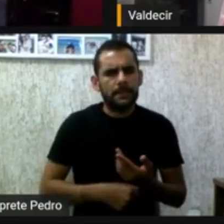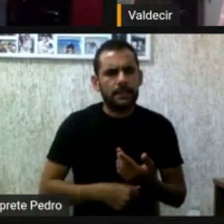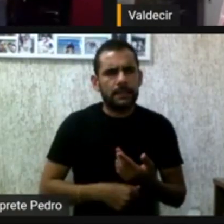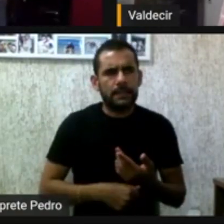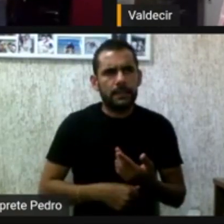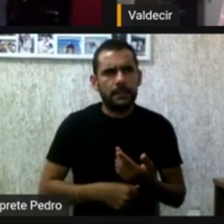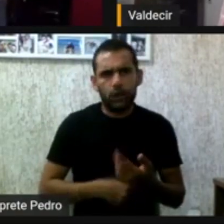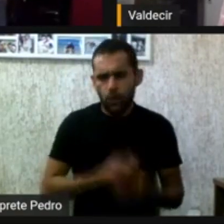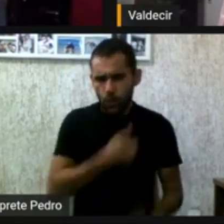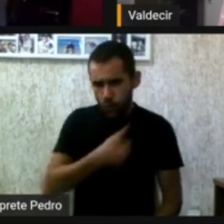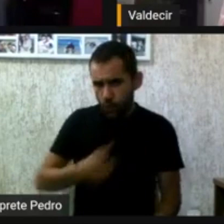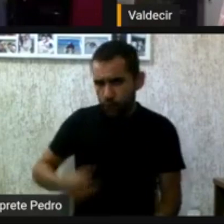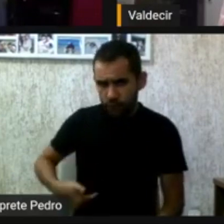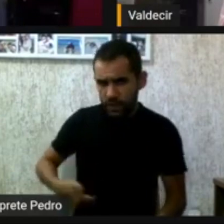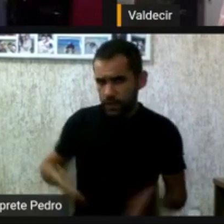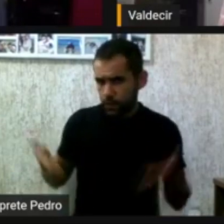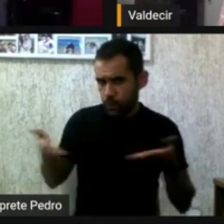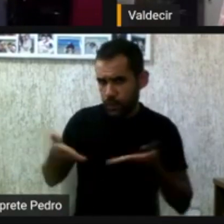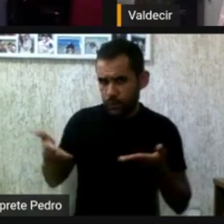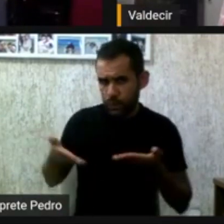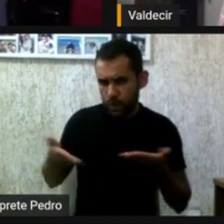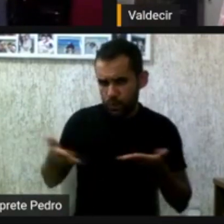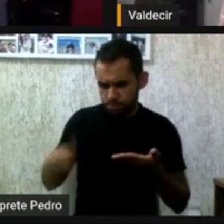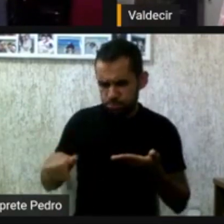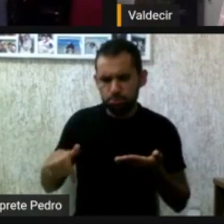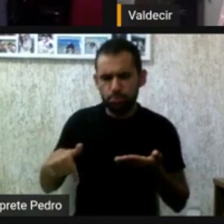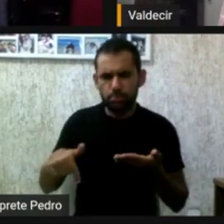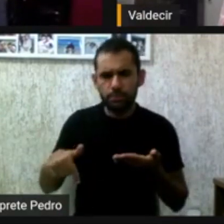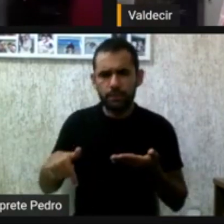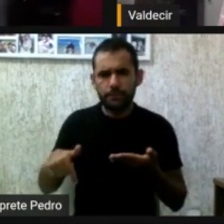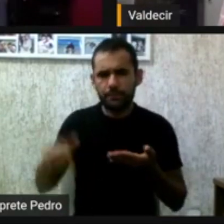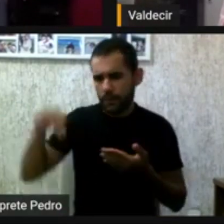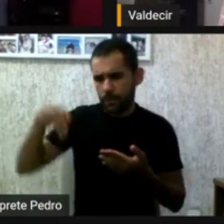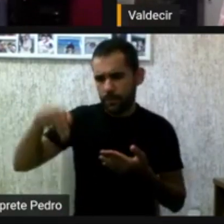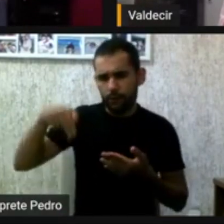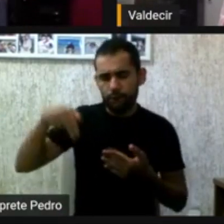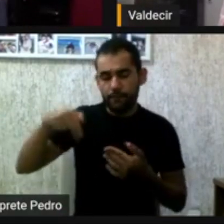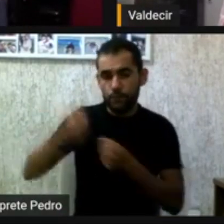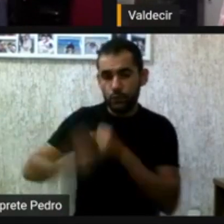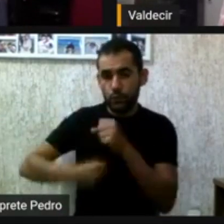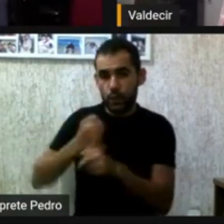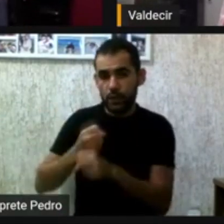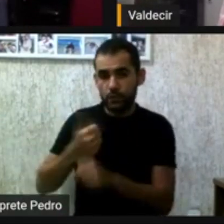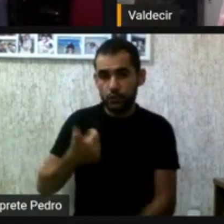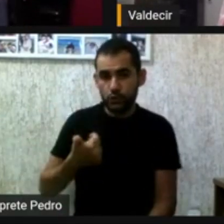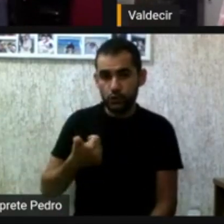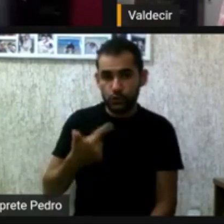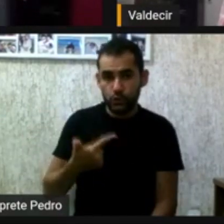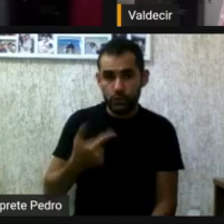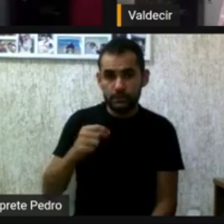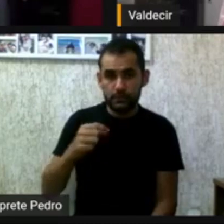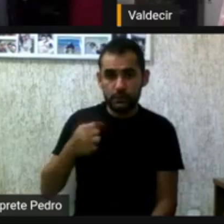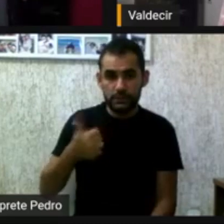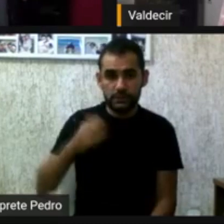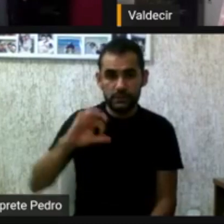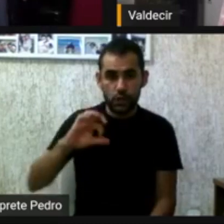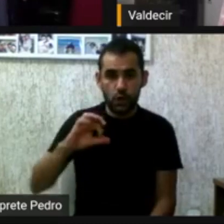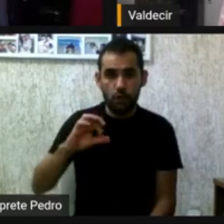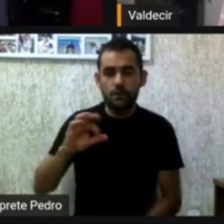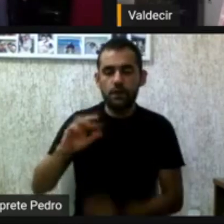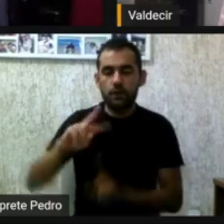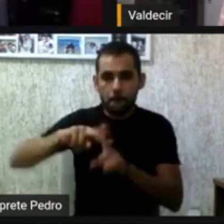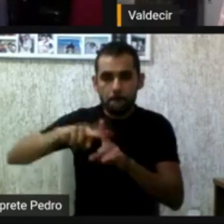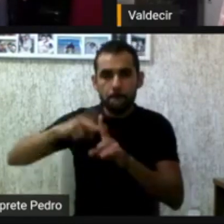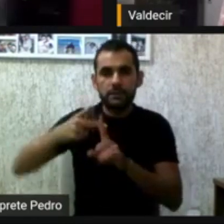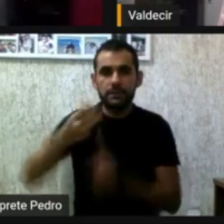que o governo atual, ele anunciou em novembro de 2019 um reajuste de 31% para os professores,